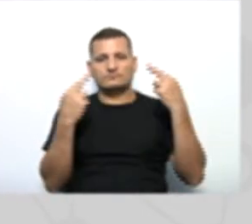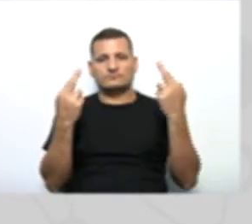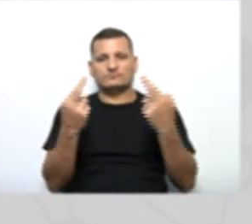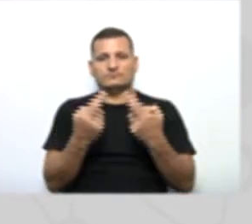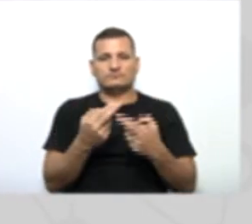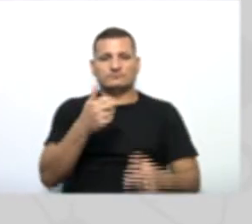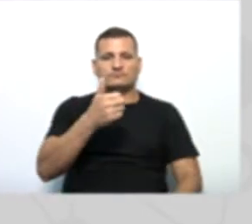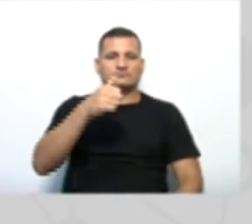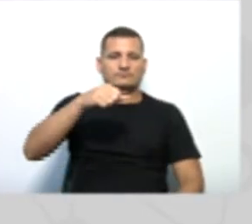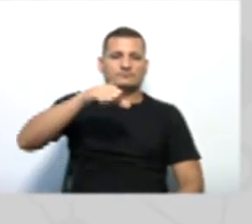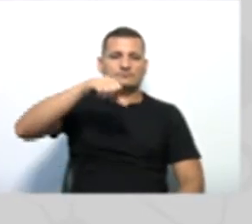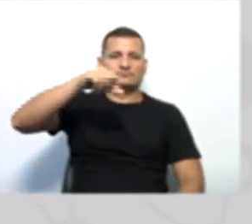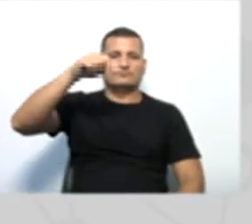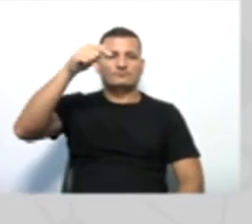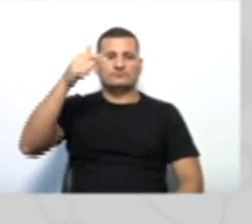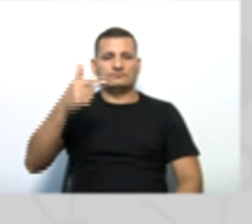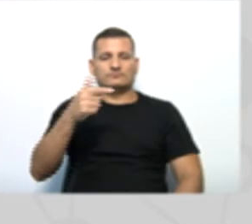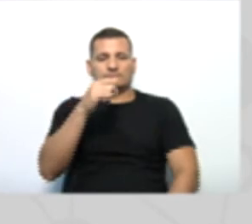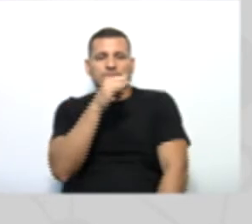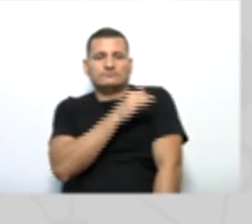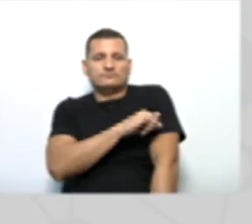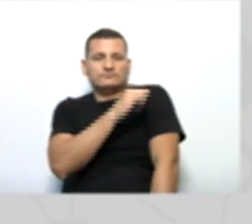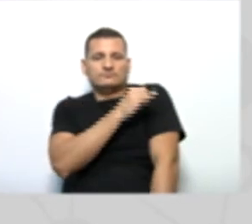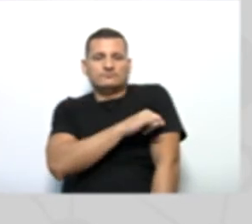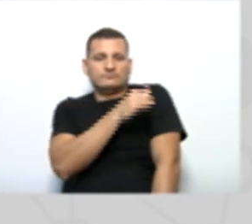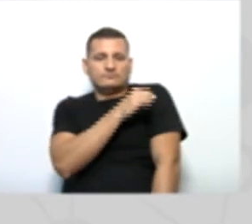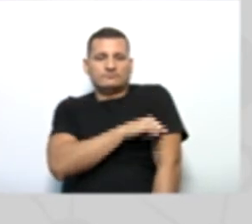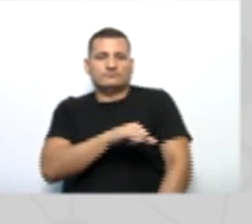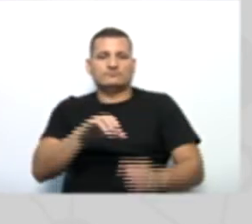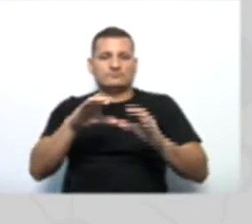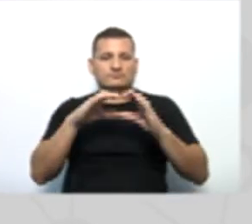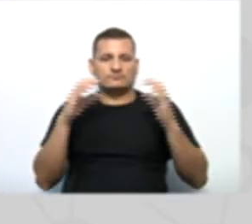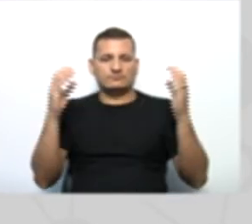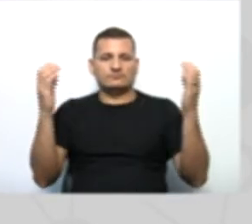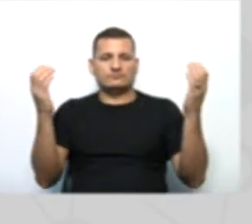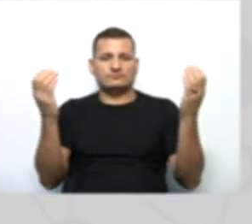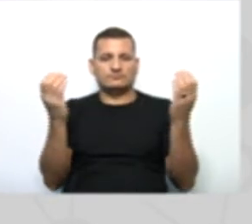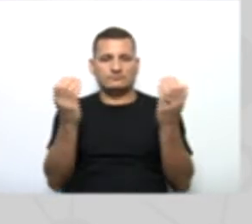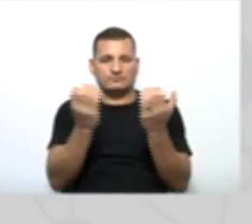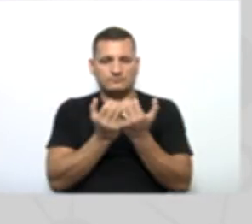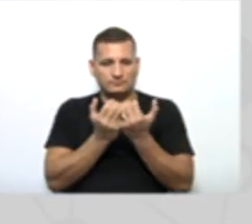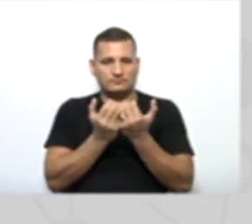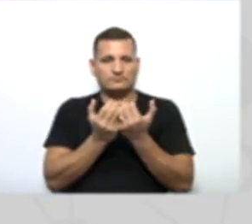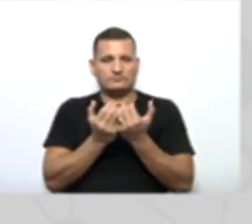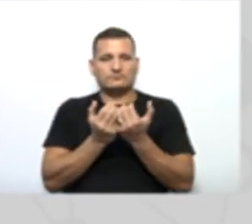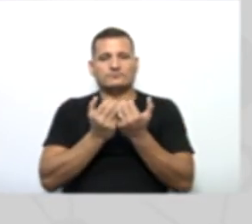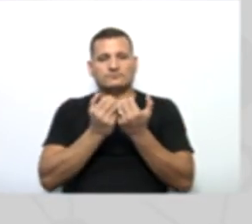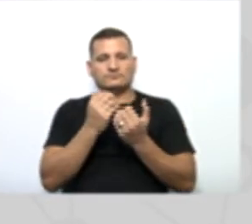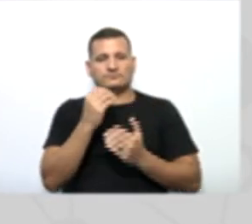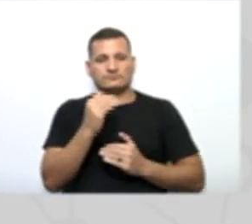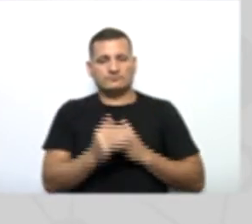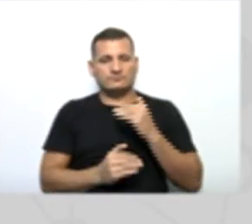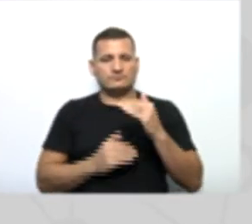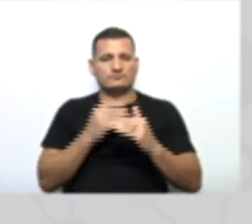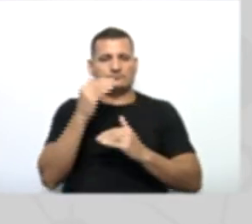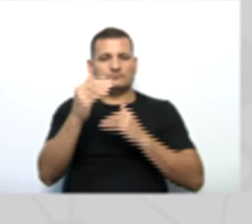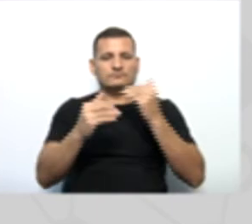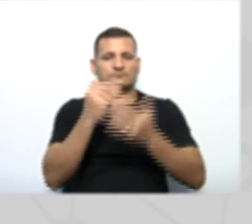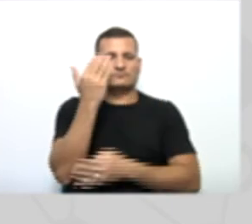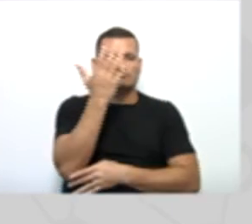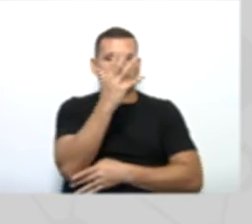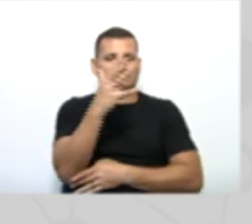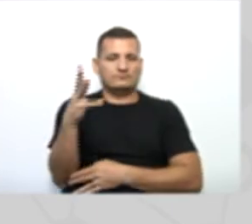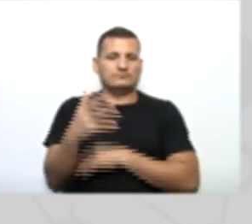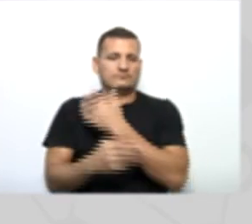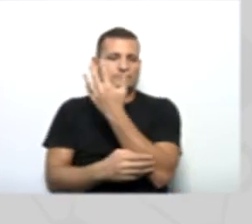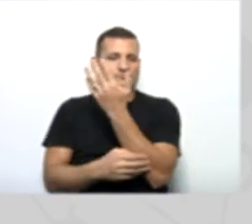em 1992 lá no estado do Rio de Janeiro, na capital do Rio de Janeiro, né? O senhor era bebezinho, né, professor? Era